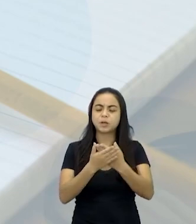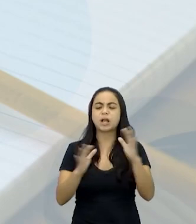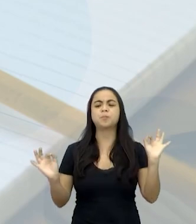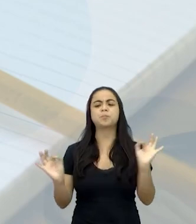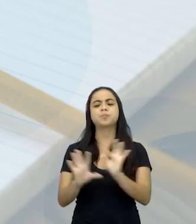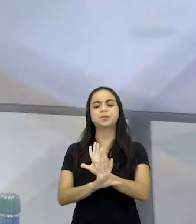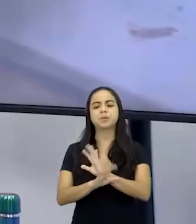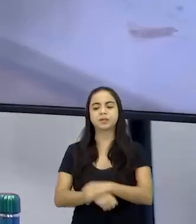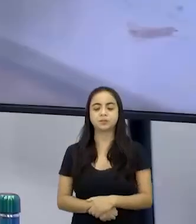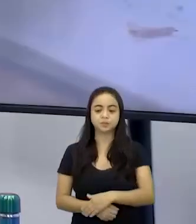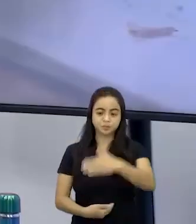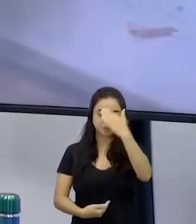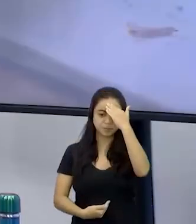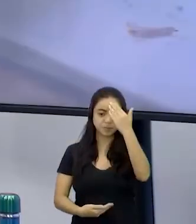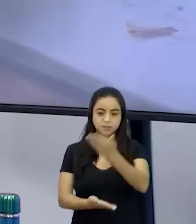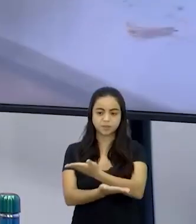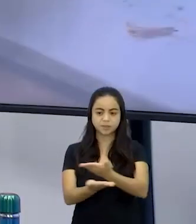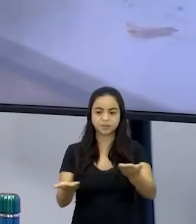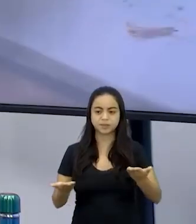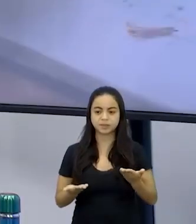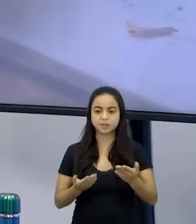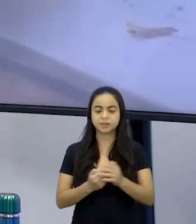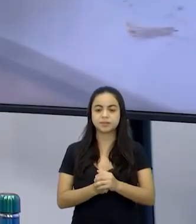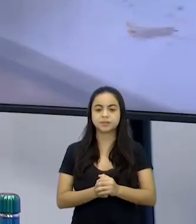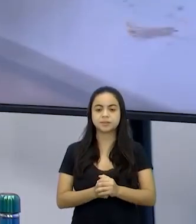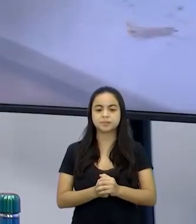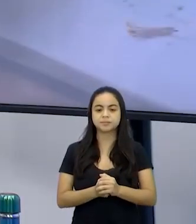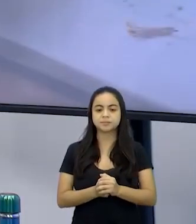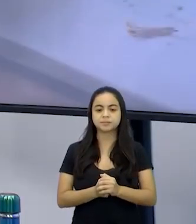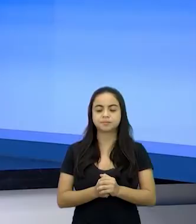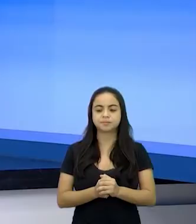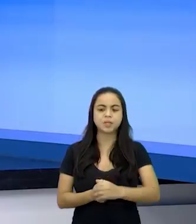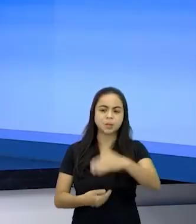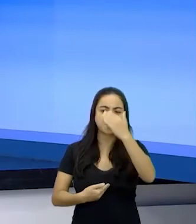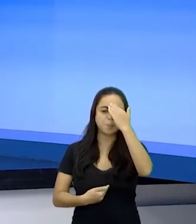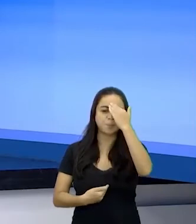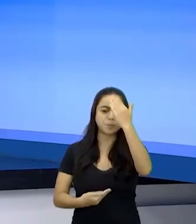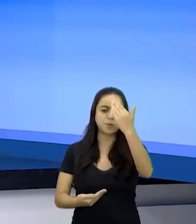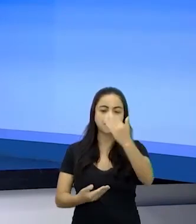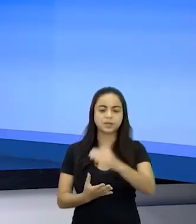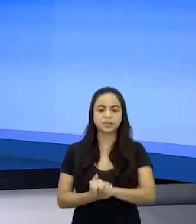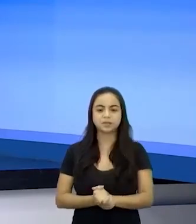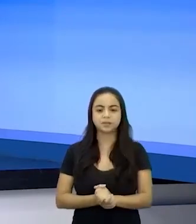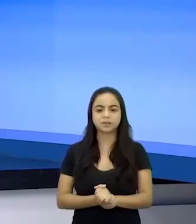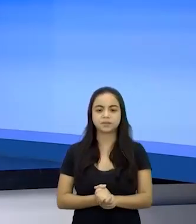ok? Muito obrigada, produção, a todos, Andréia. Obrigada, Elaine.